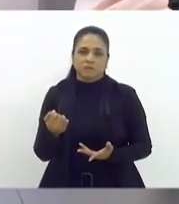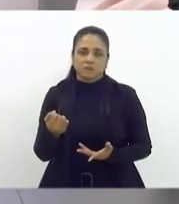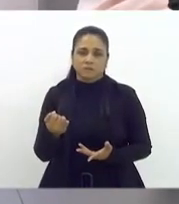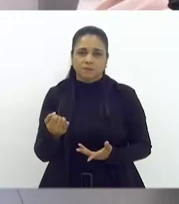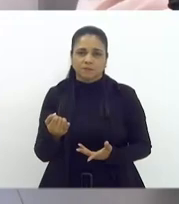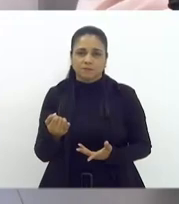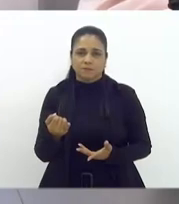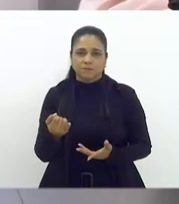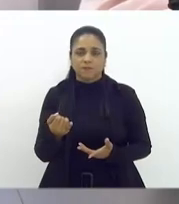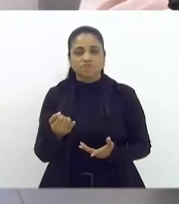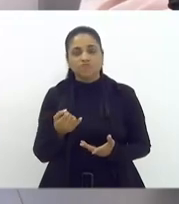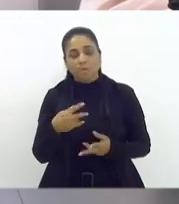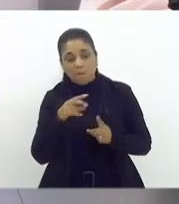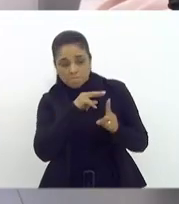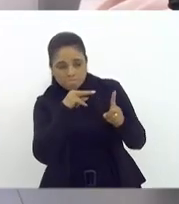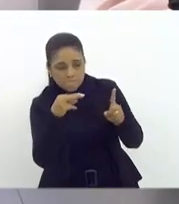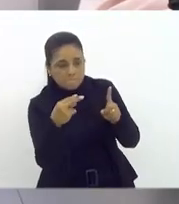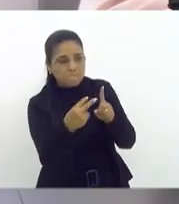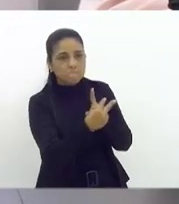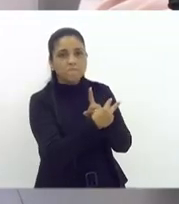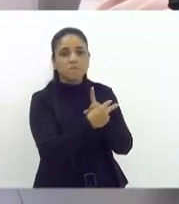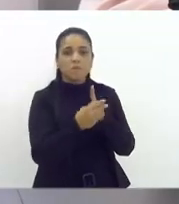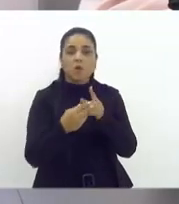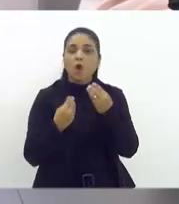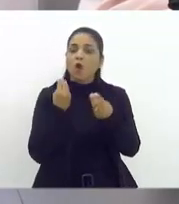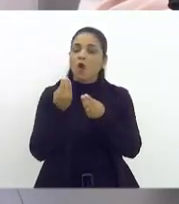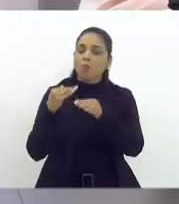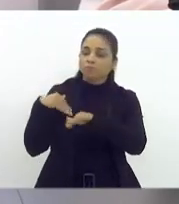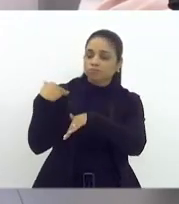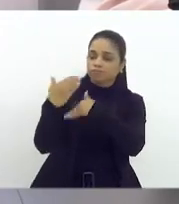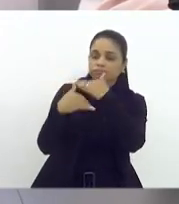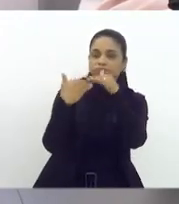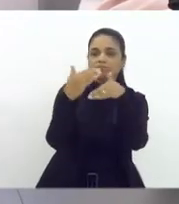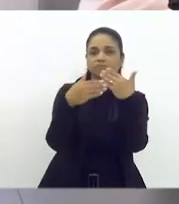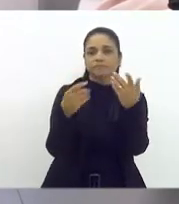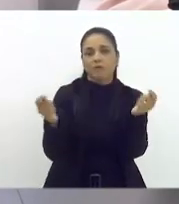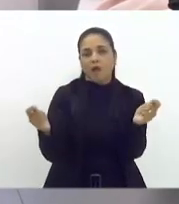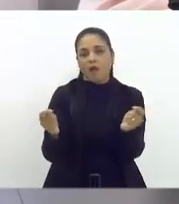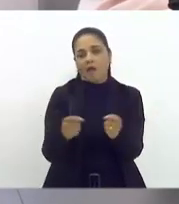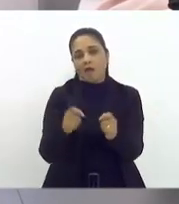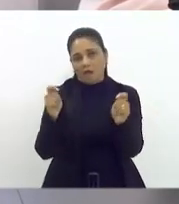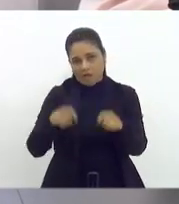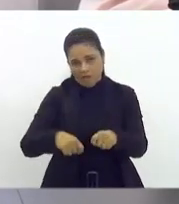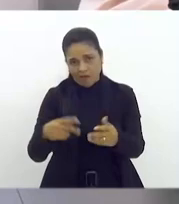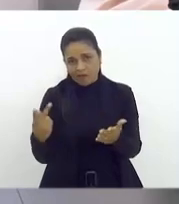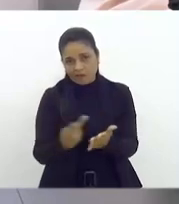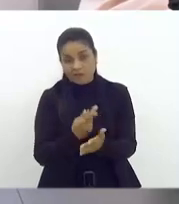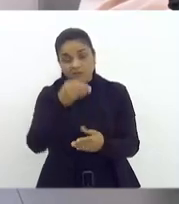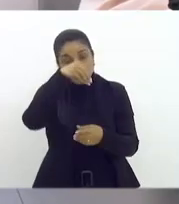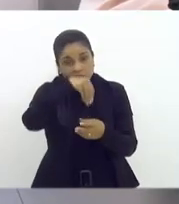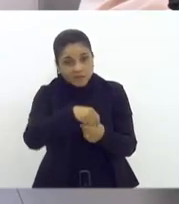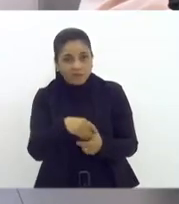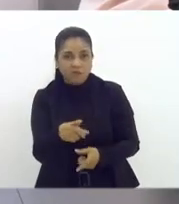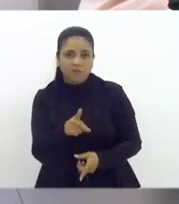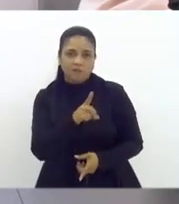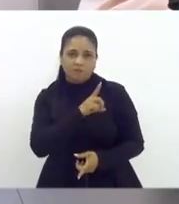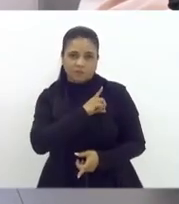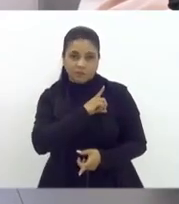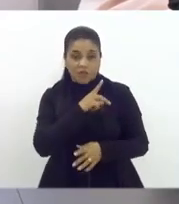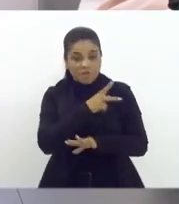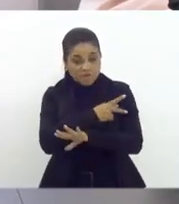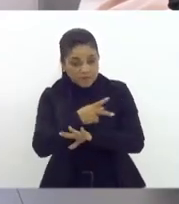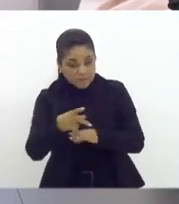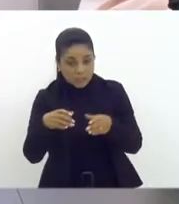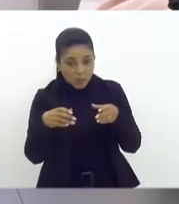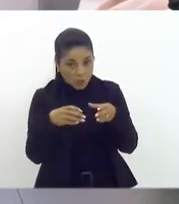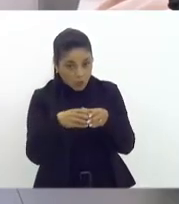uma perspectiva de como esse processo se dá dentro da própria delegacia então uma visita desta